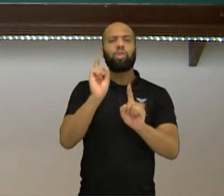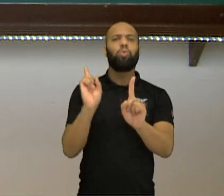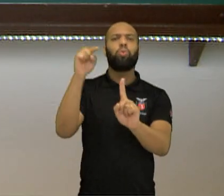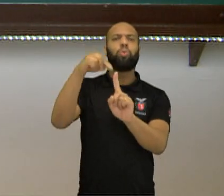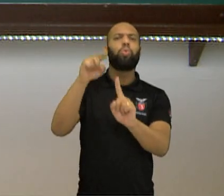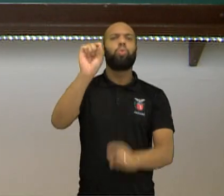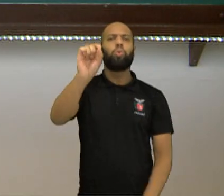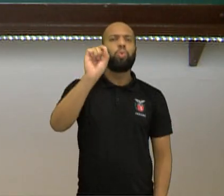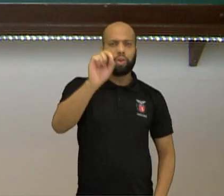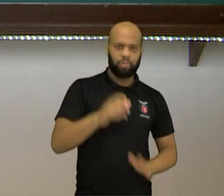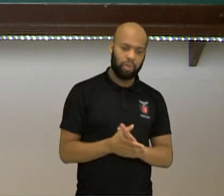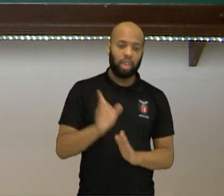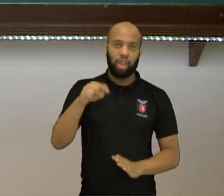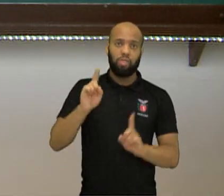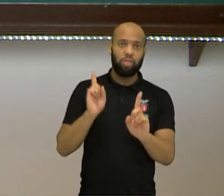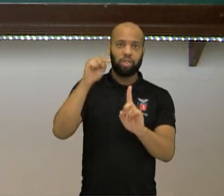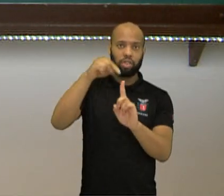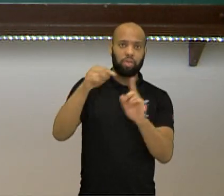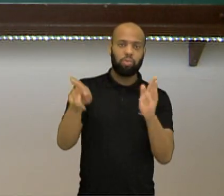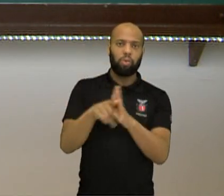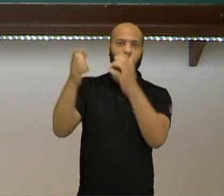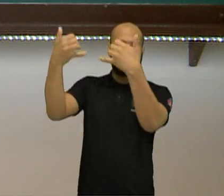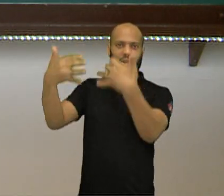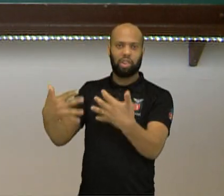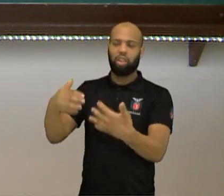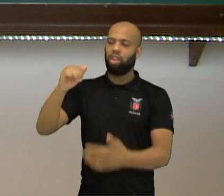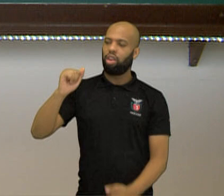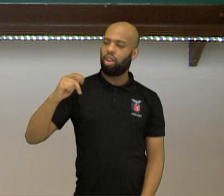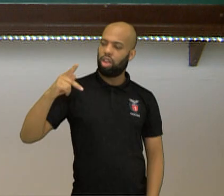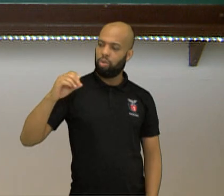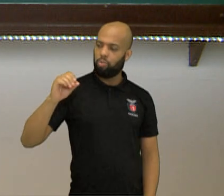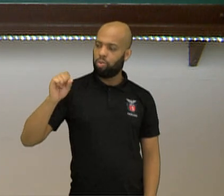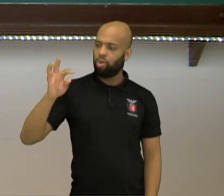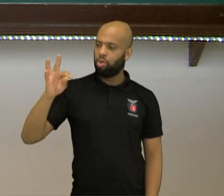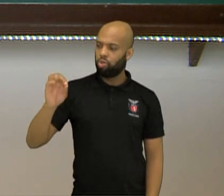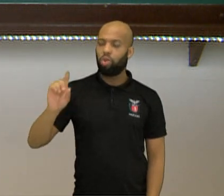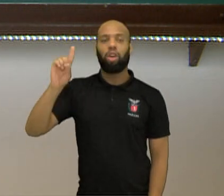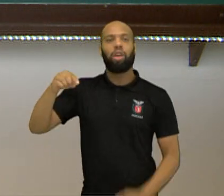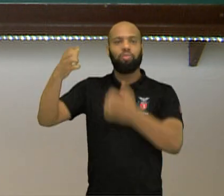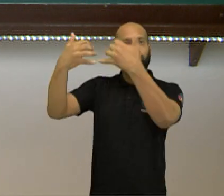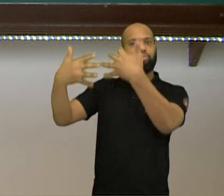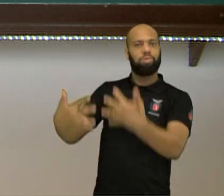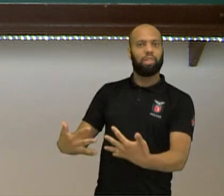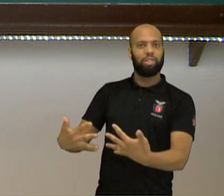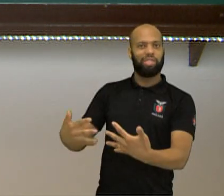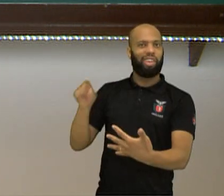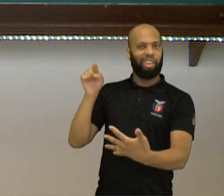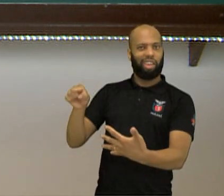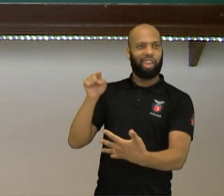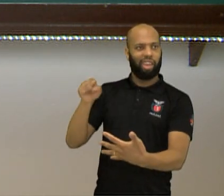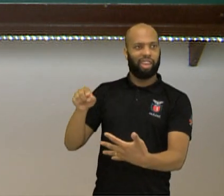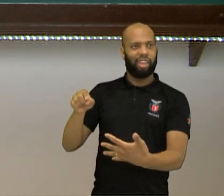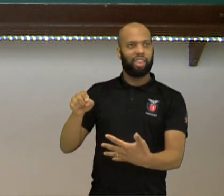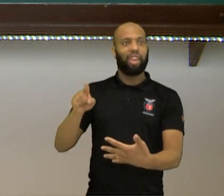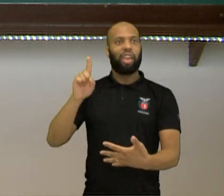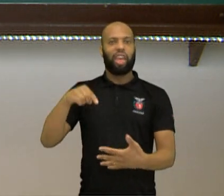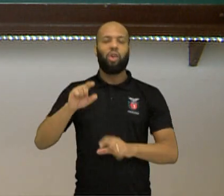função? A função de aposto. E o que é essa função de aposto? É uma explicação,